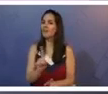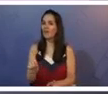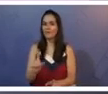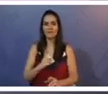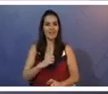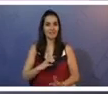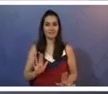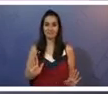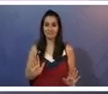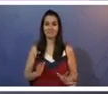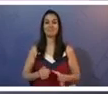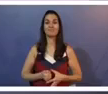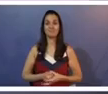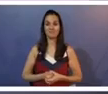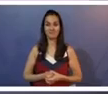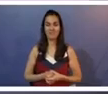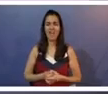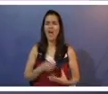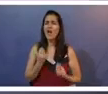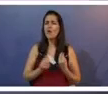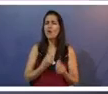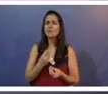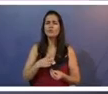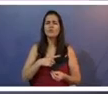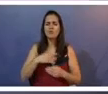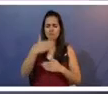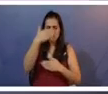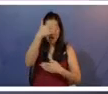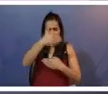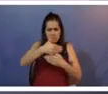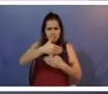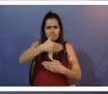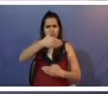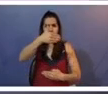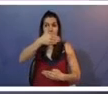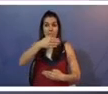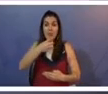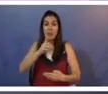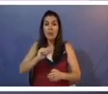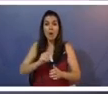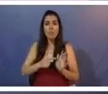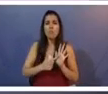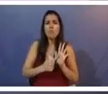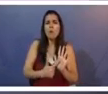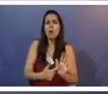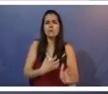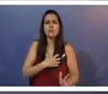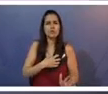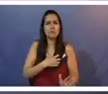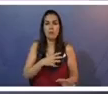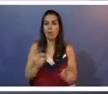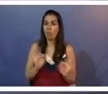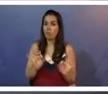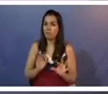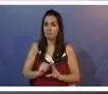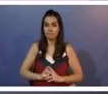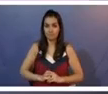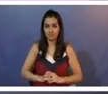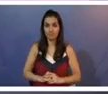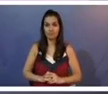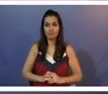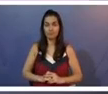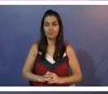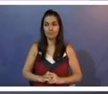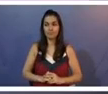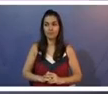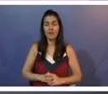não, ele é como se houvesse uma barreira, ele não expõe seus sentimentos dentro desse texto. Tendo